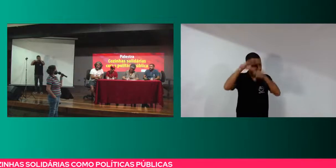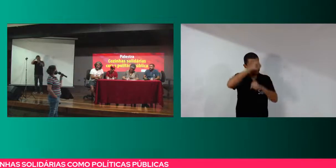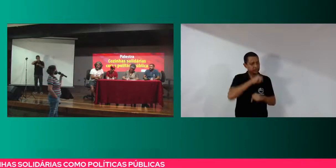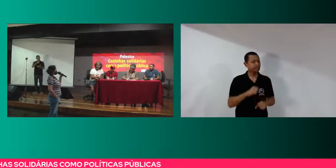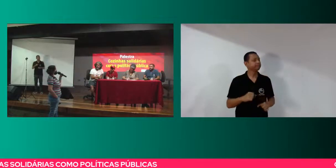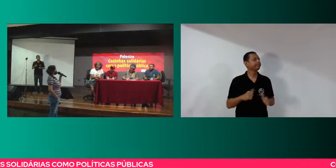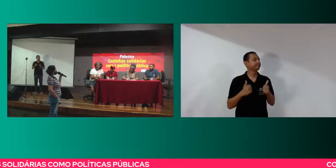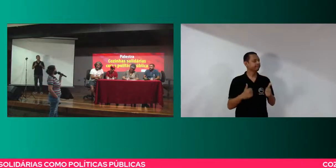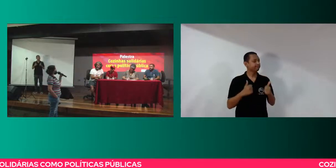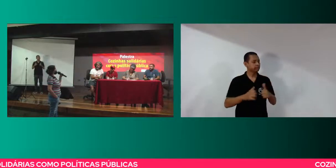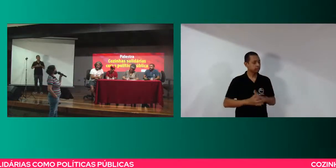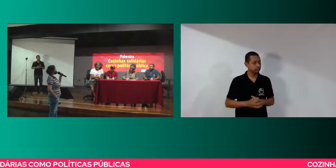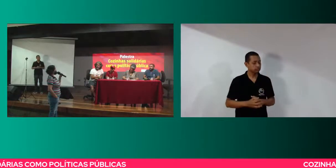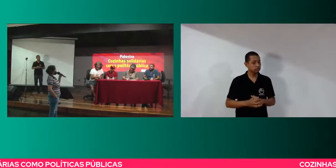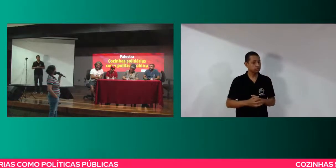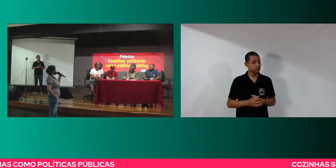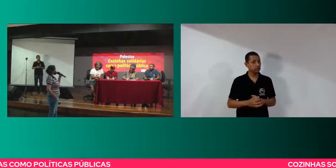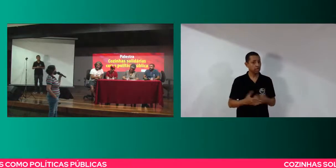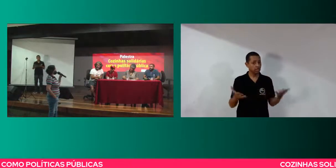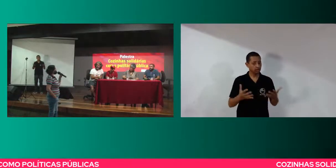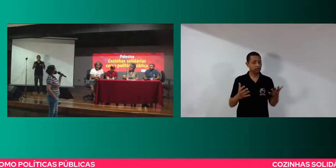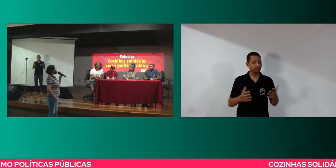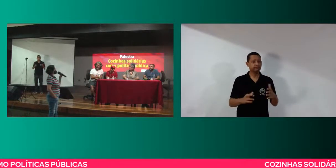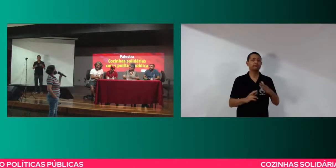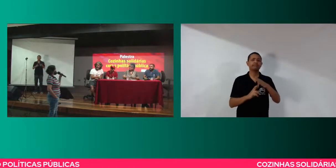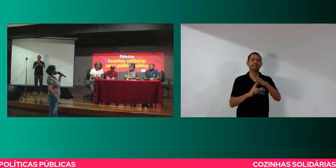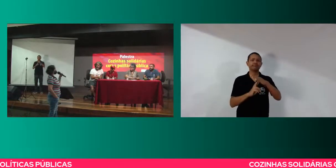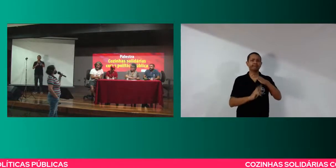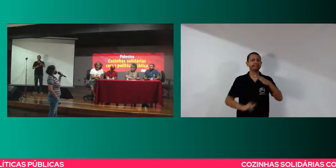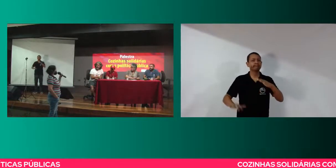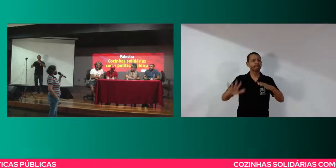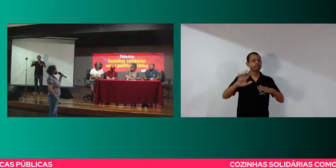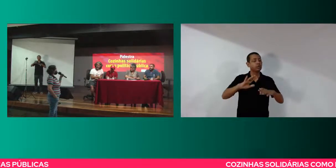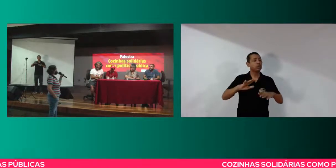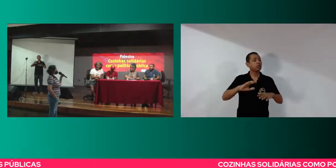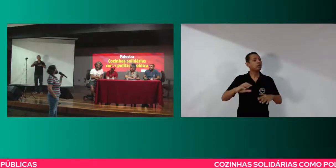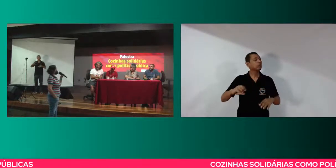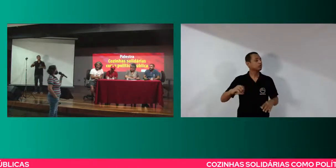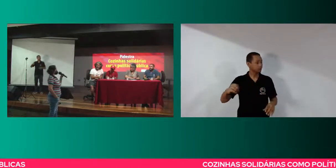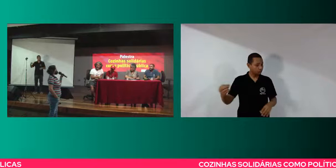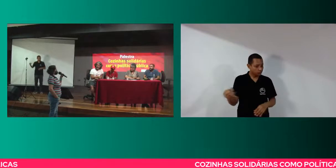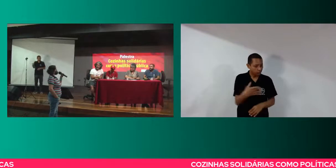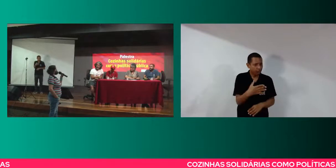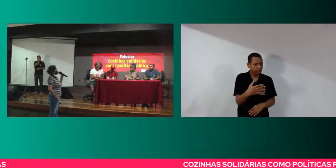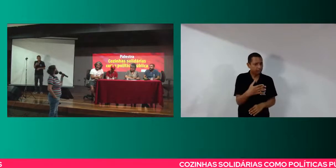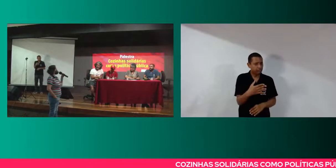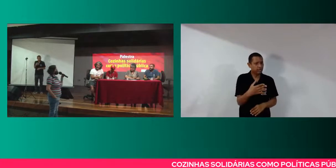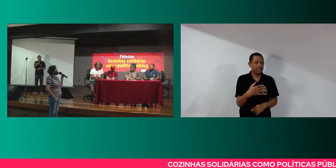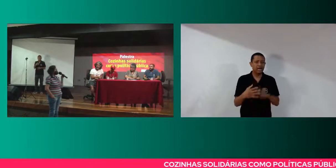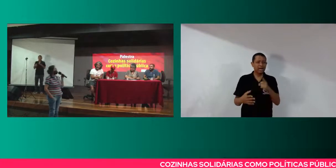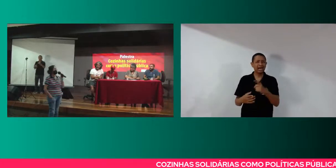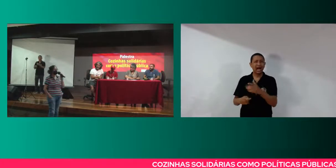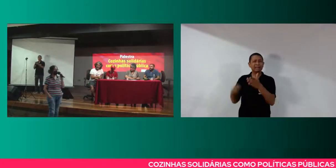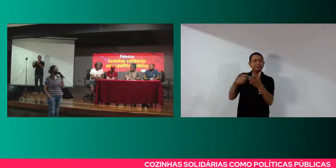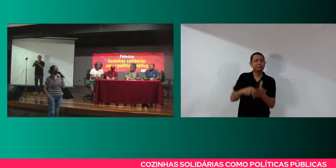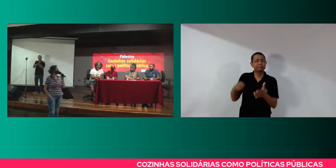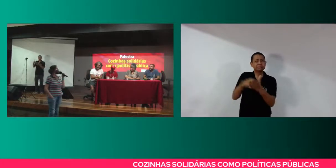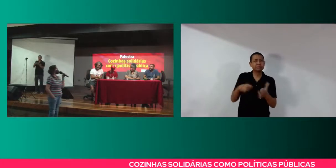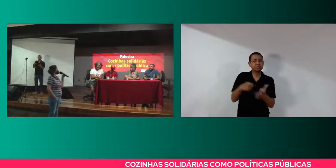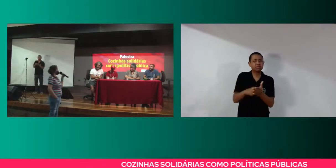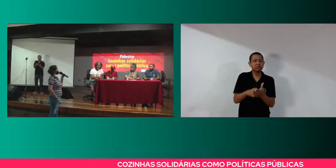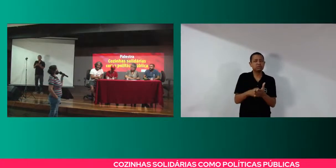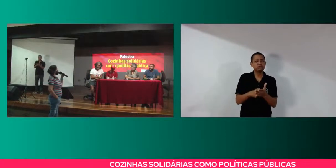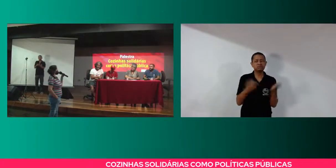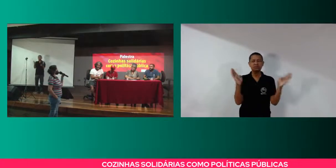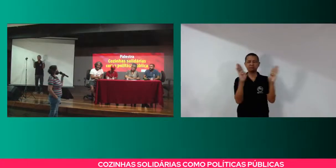essa nova gestão eu peço nunca se fecha para essa luta nunca se feche para essa batalha aqui é